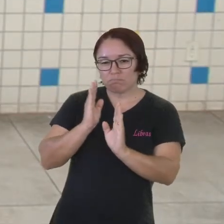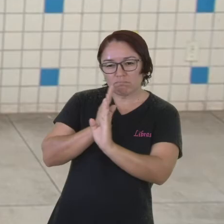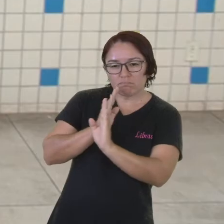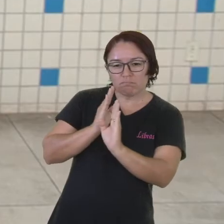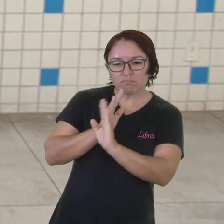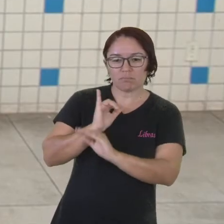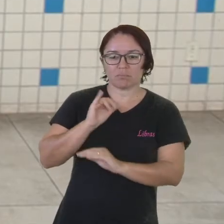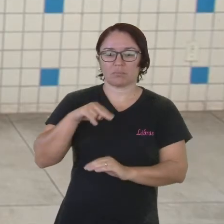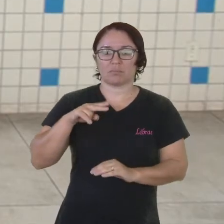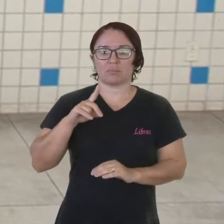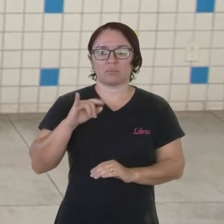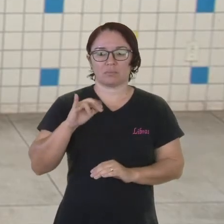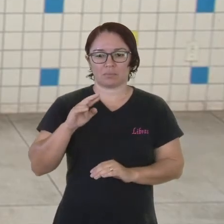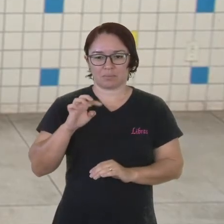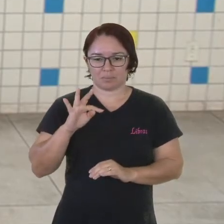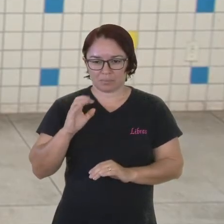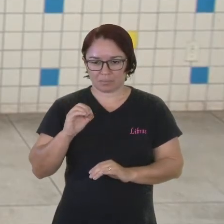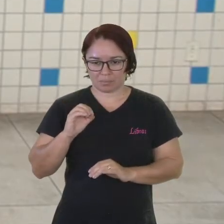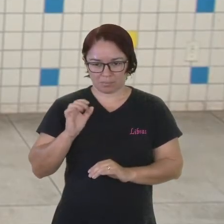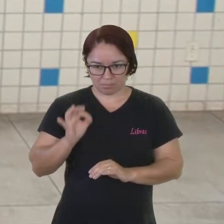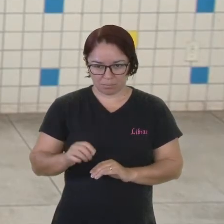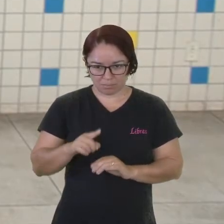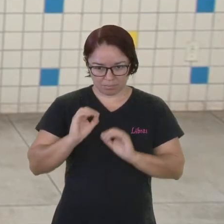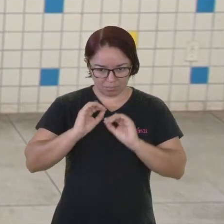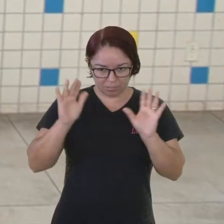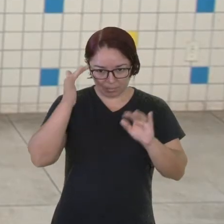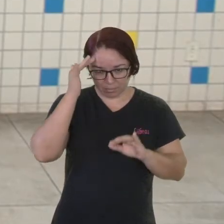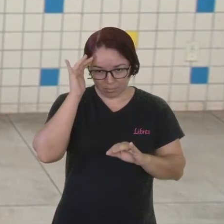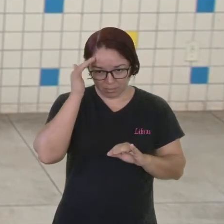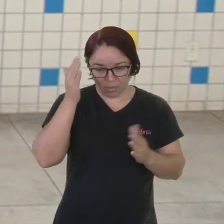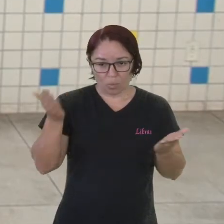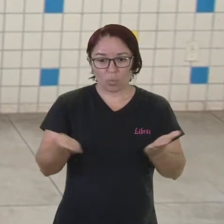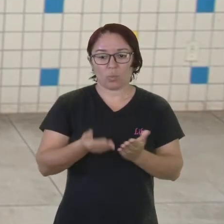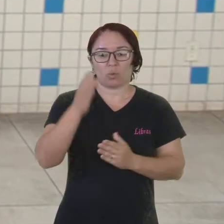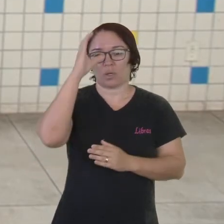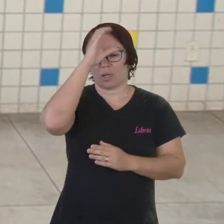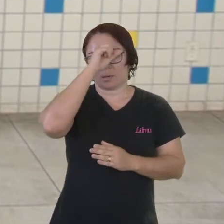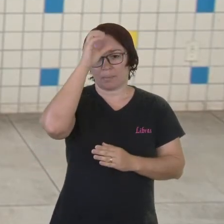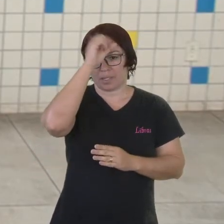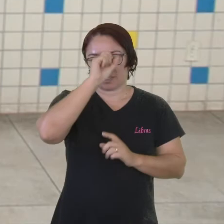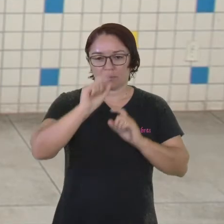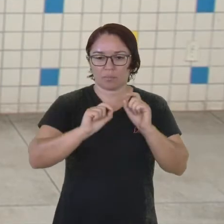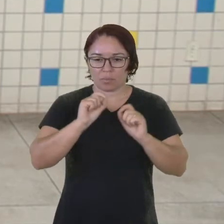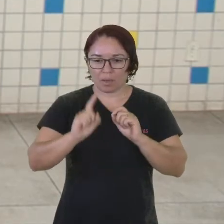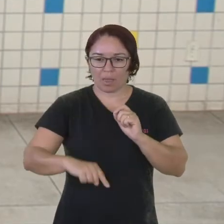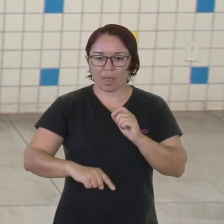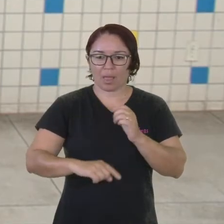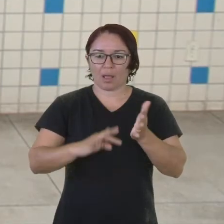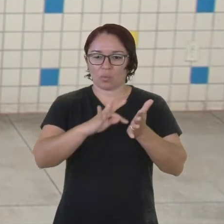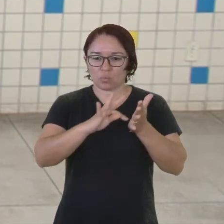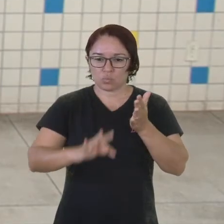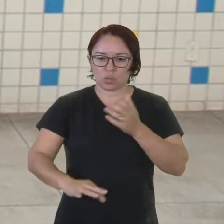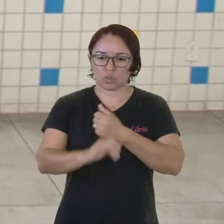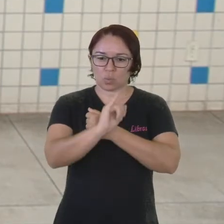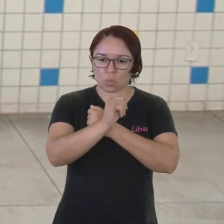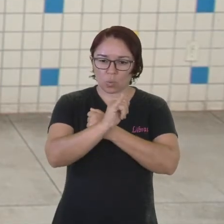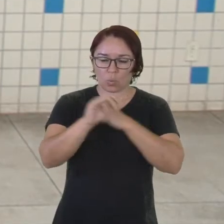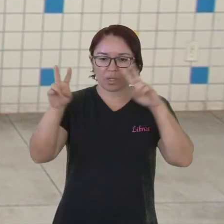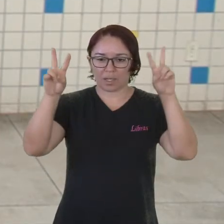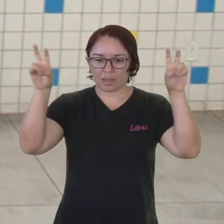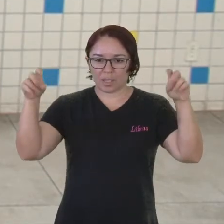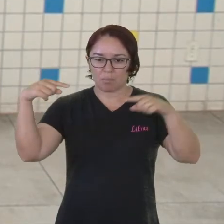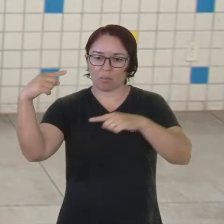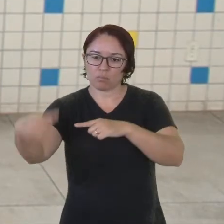Certinho? Compreendido? Então, hoje nós conhecemos uma crônica, o pneu furado, vimos